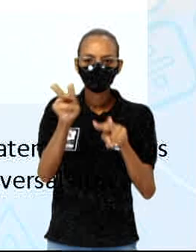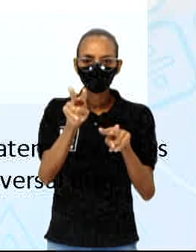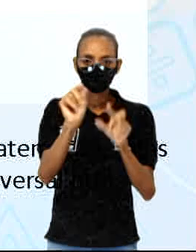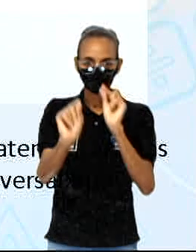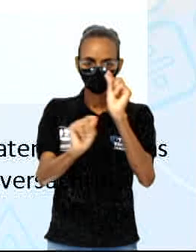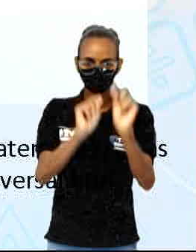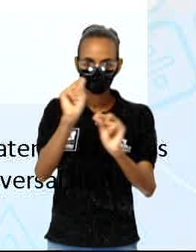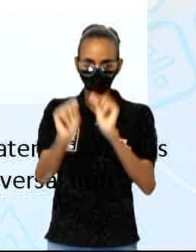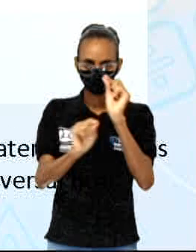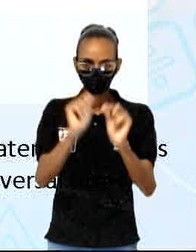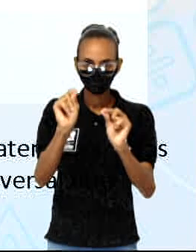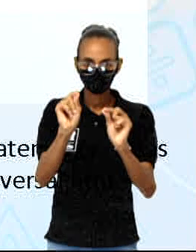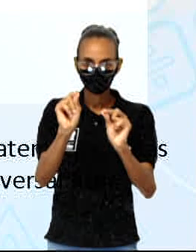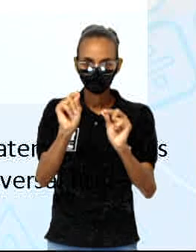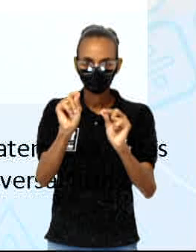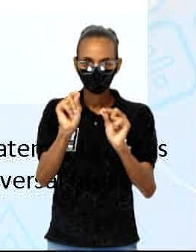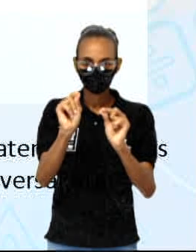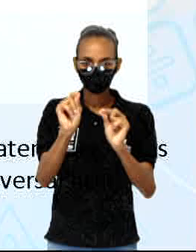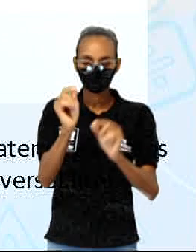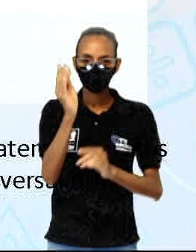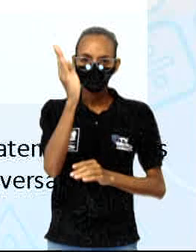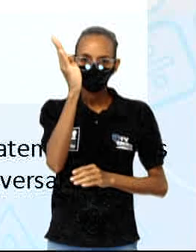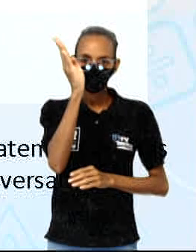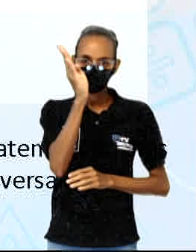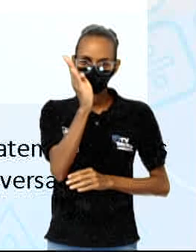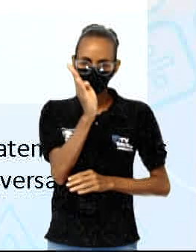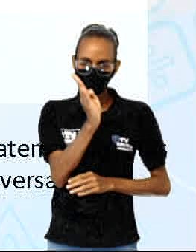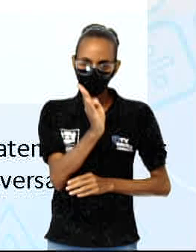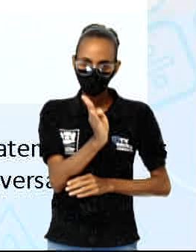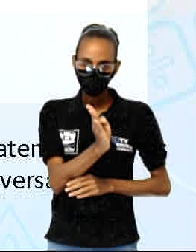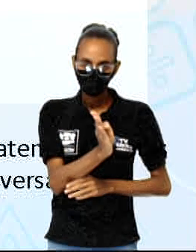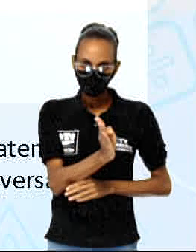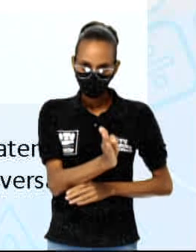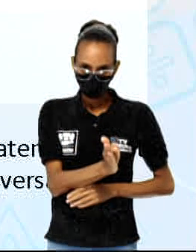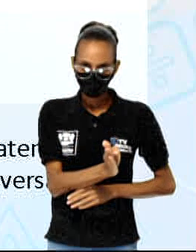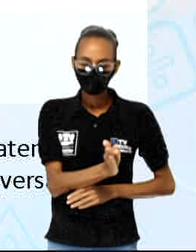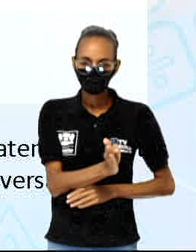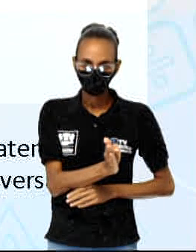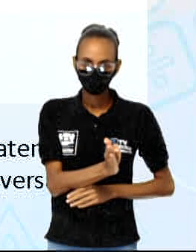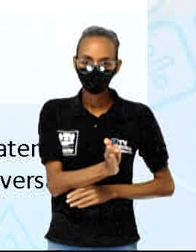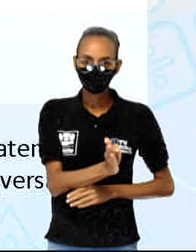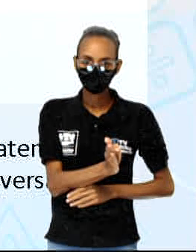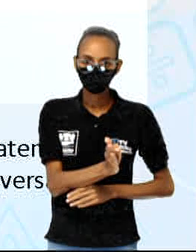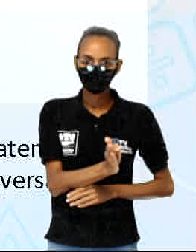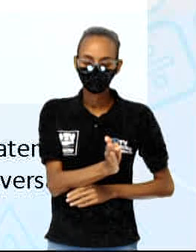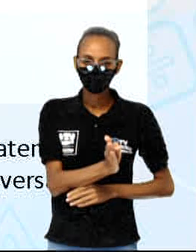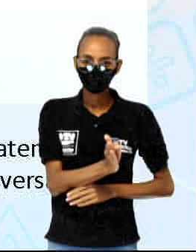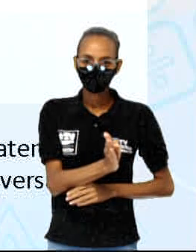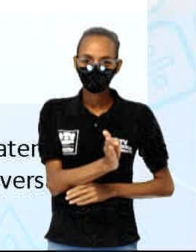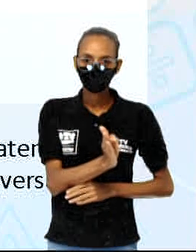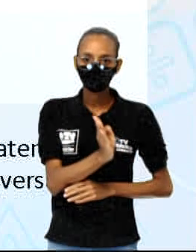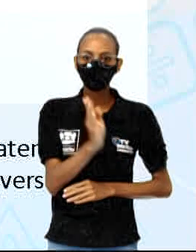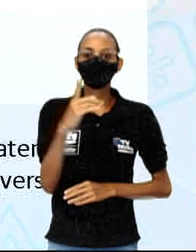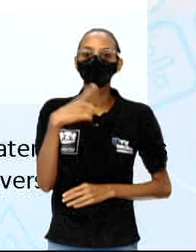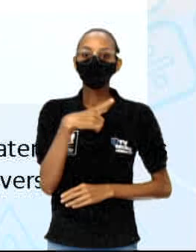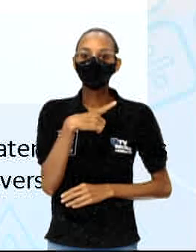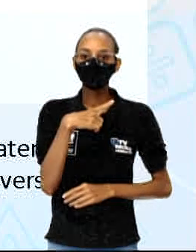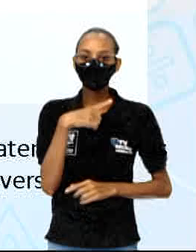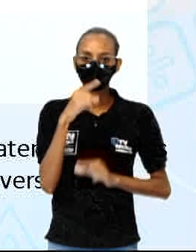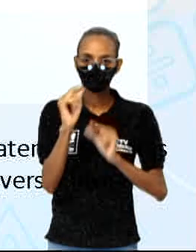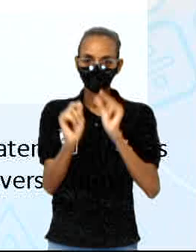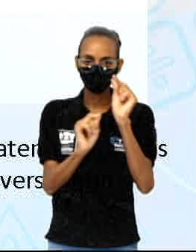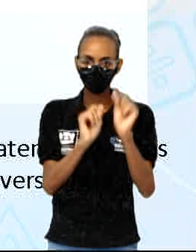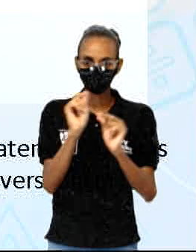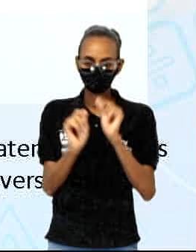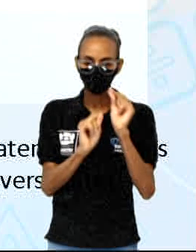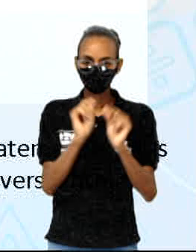Que a reta que passa pelas retas R e S, cortando-as em um único ponto, veja que essa